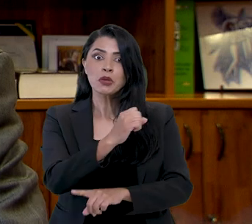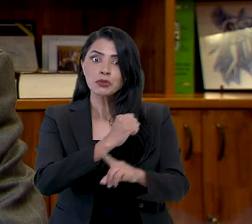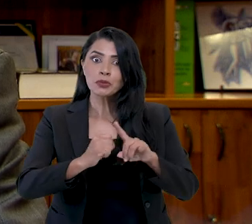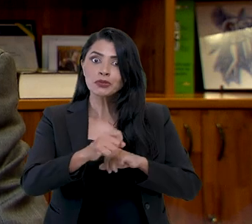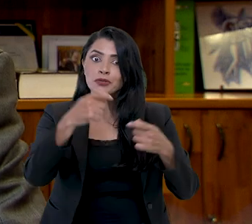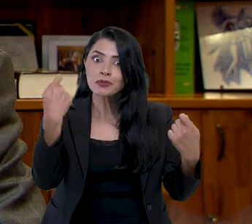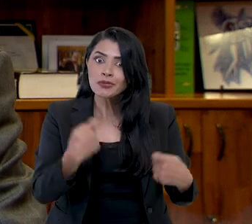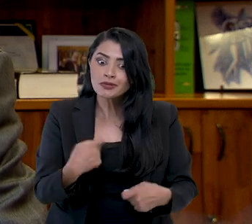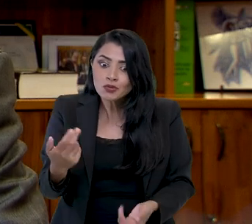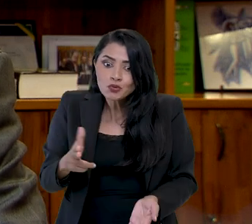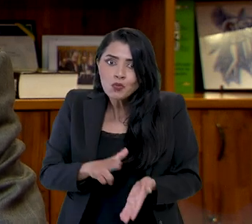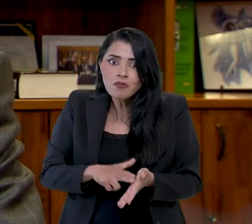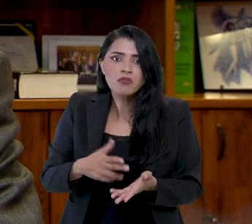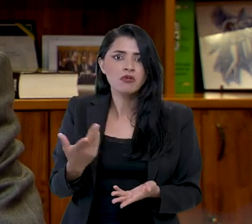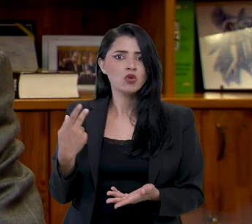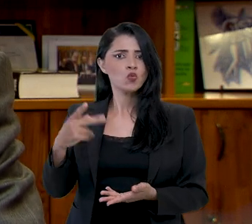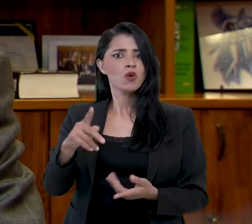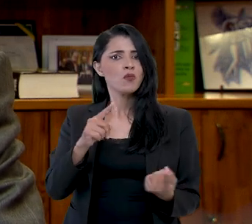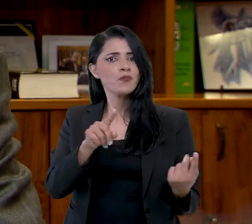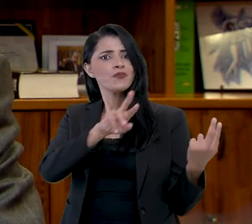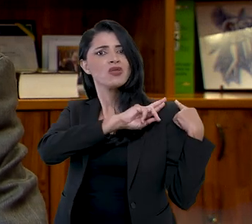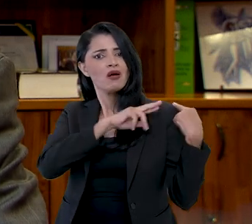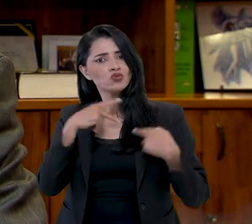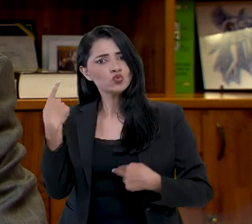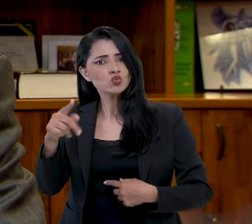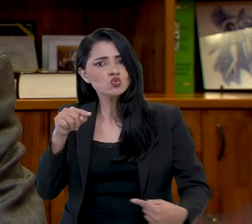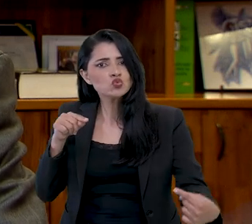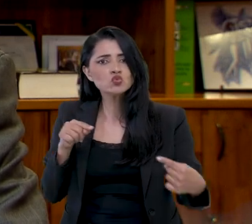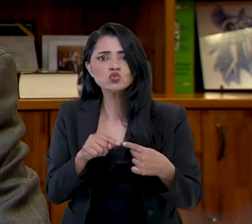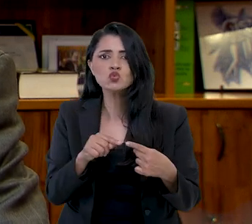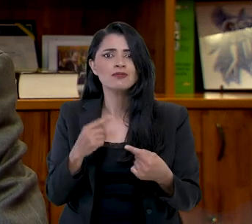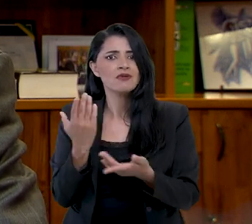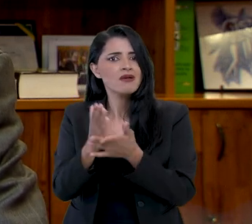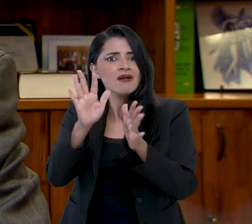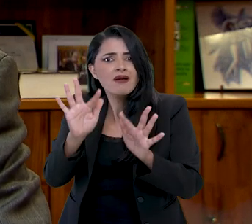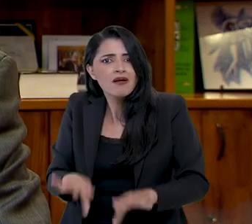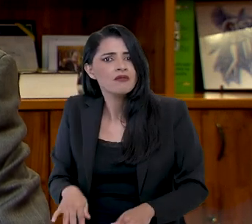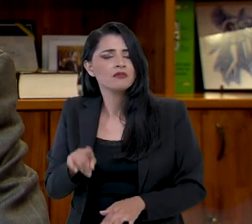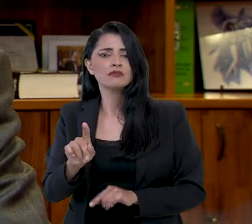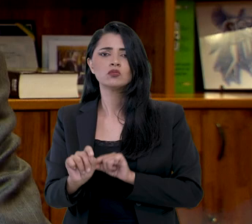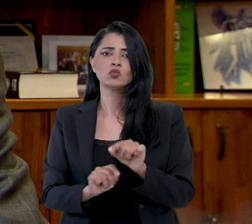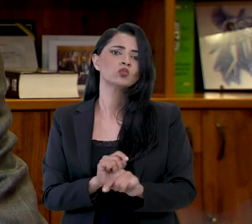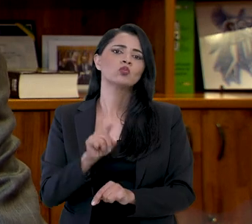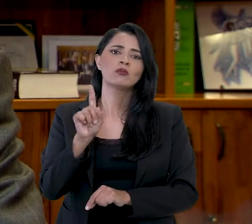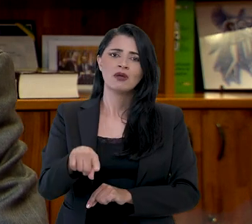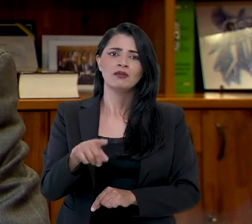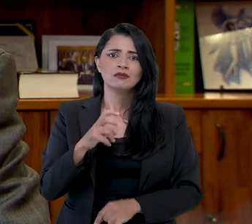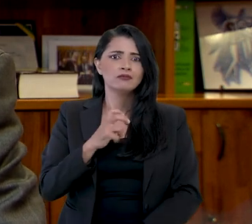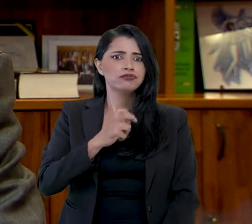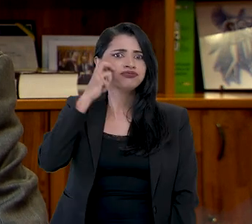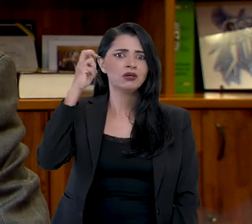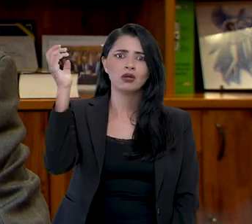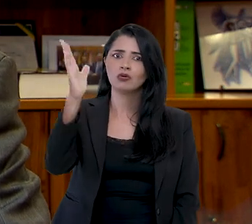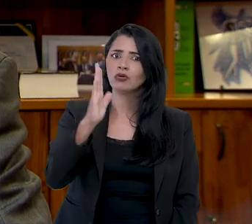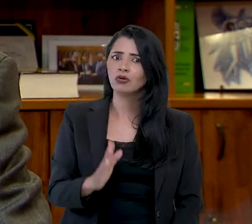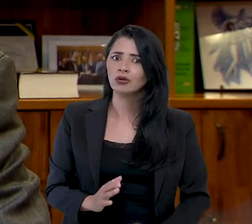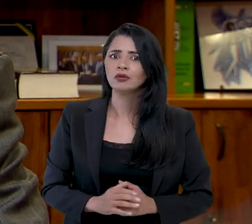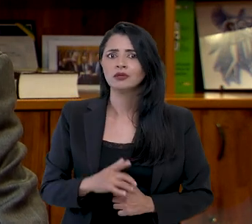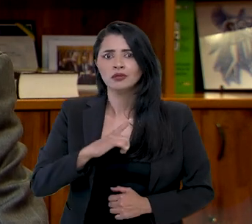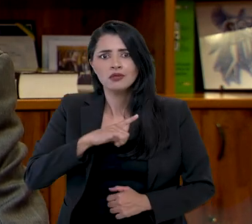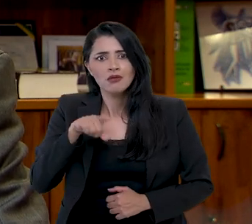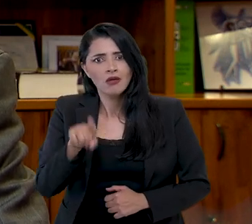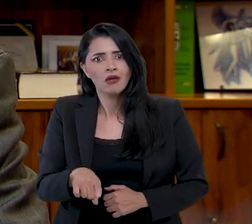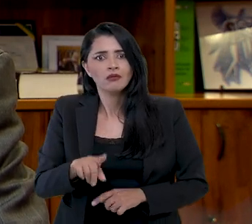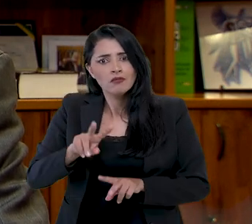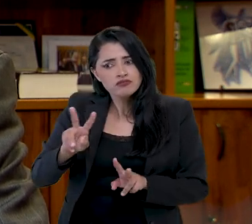A sociedade brasileira tem que assumir para si, como missão, de erradicar, uma vez por toda, essa vergonha nacional.